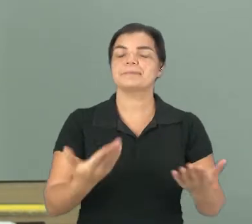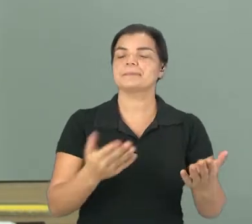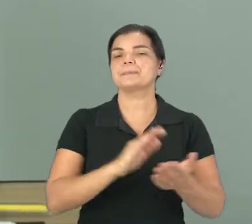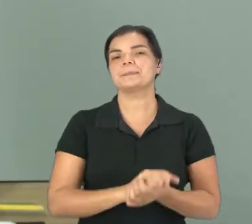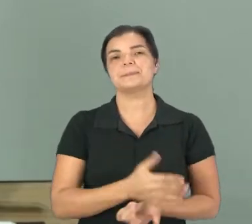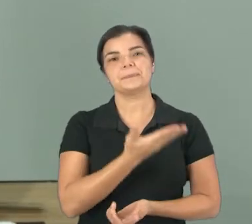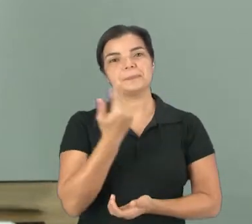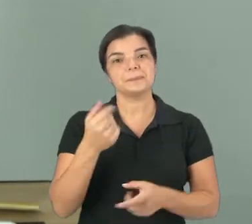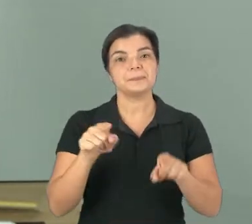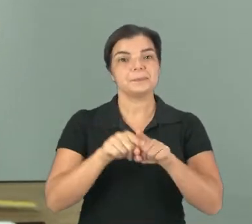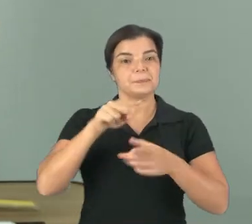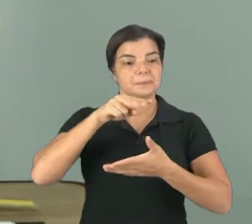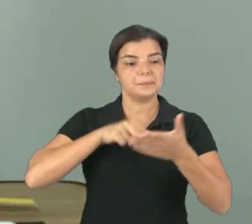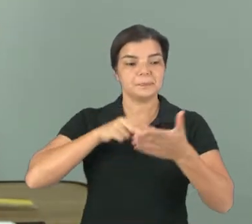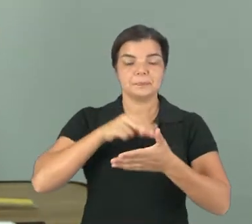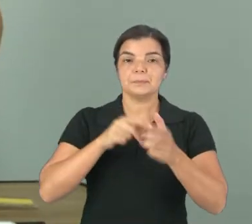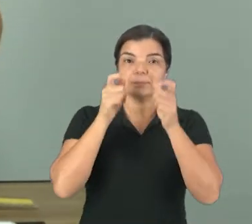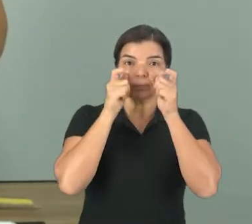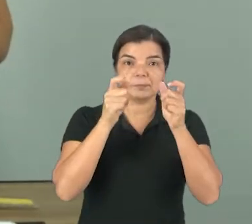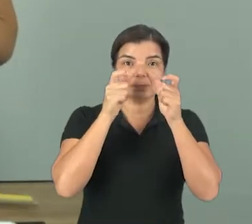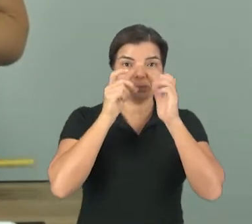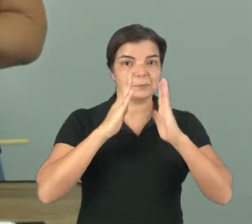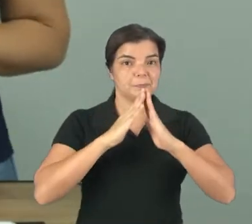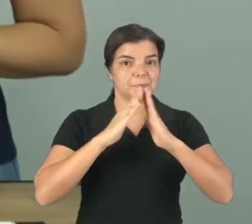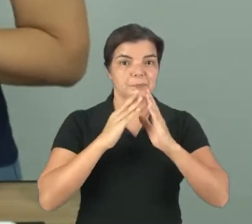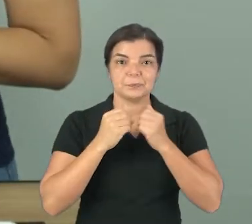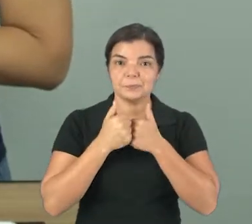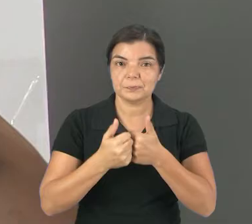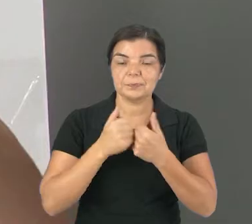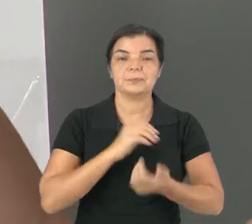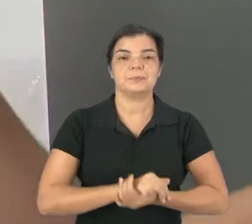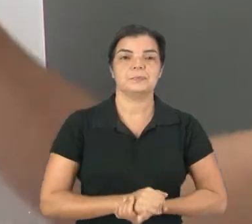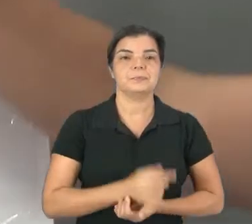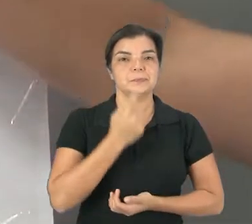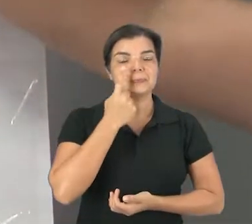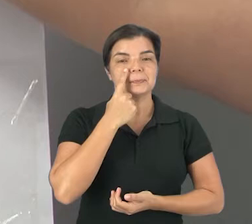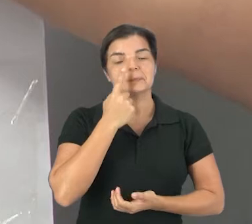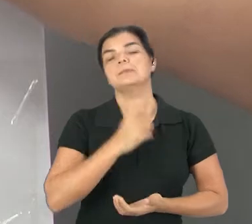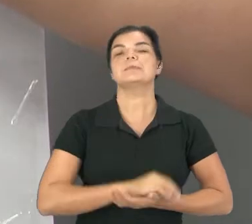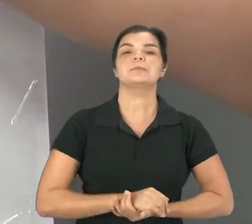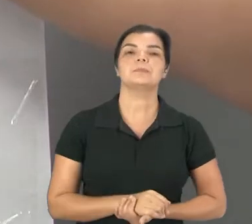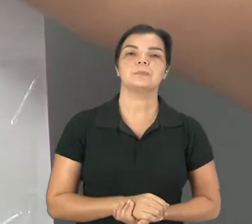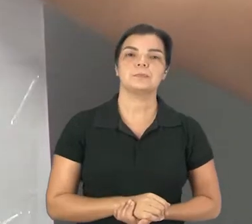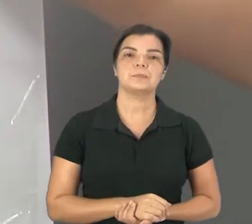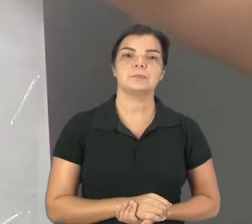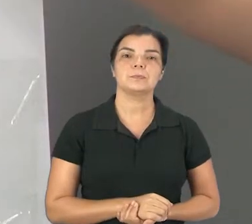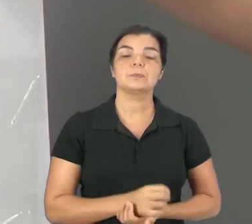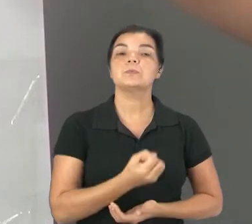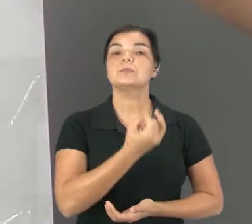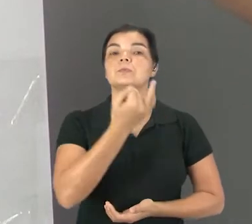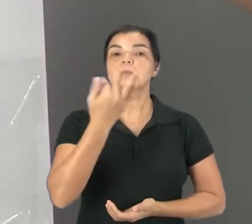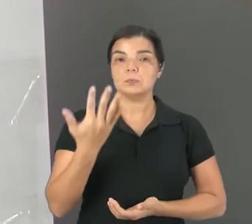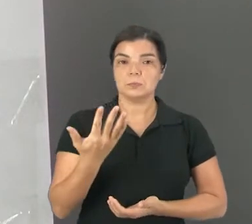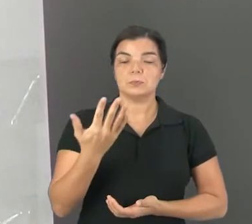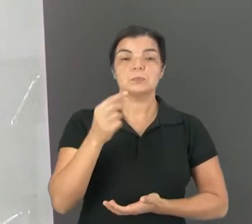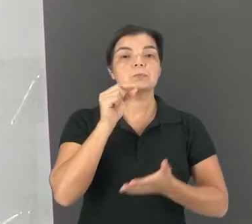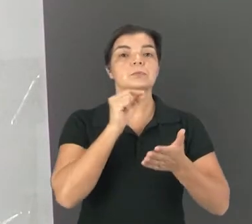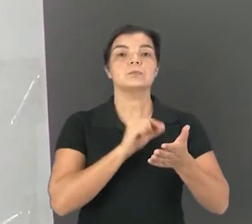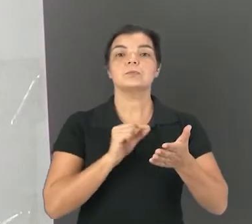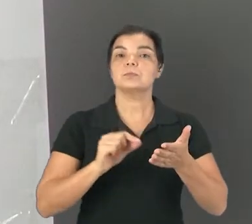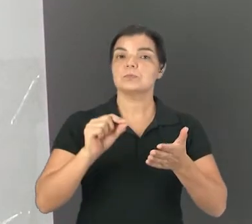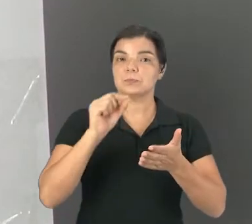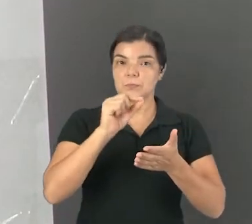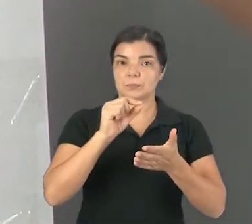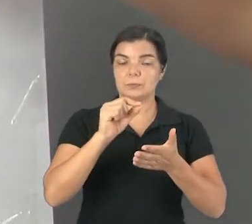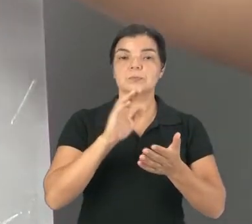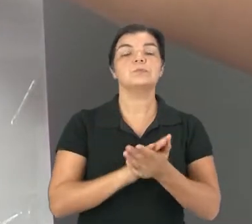Então, vem comigo e leia atentamente aí de casa, tudo bem? Vamos lá! Quantas pintas tem